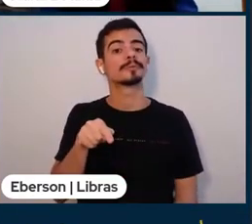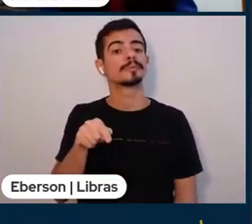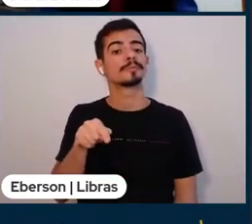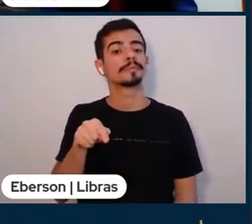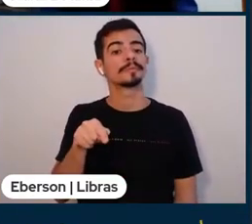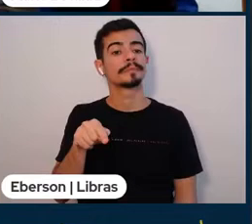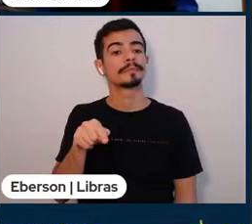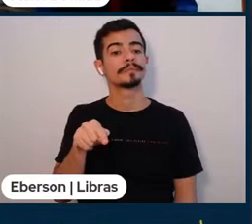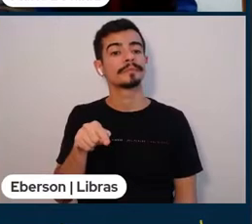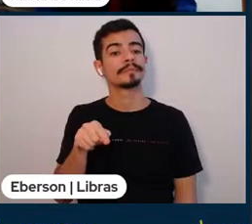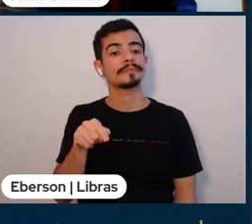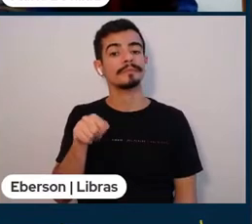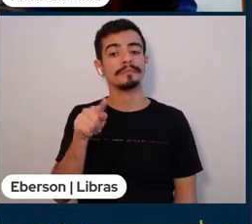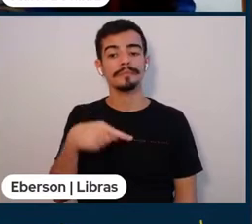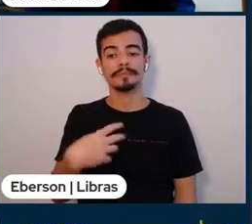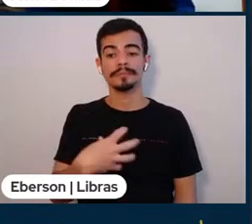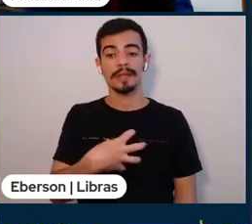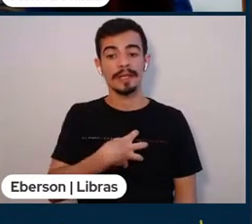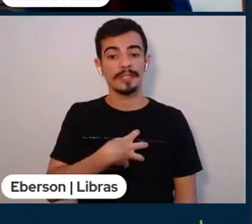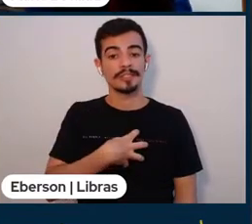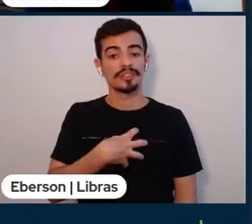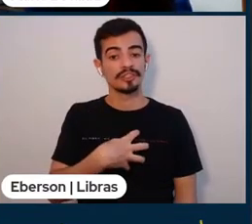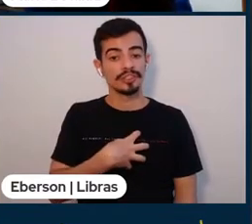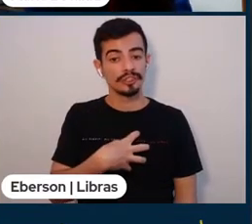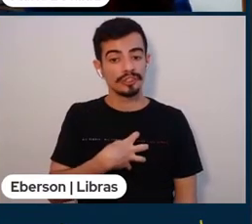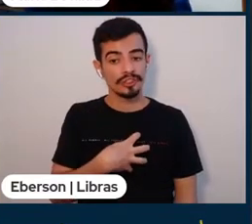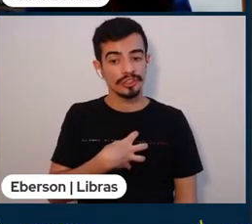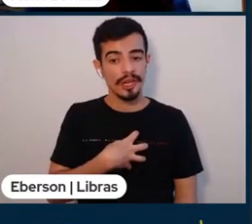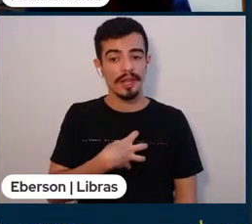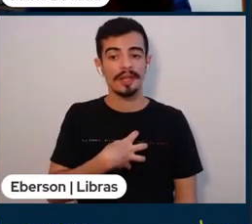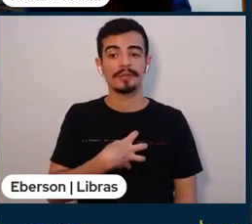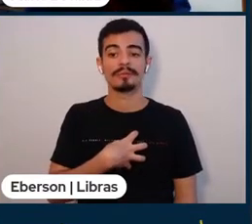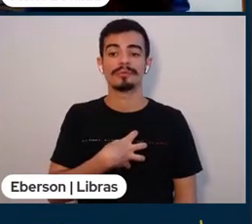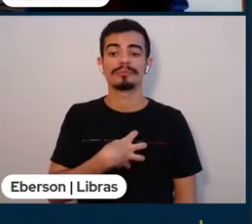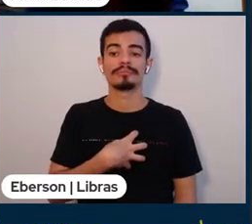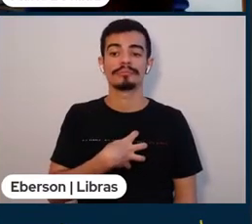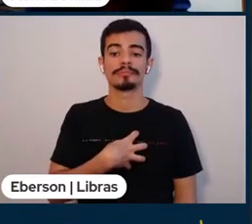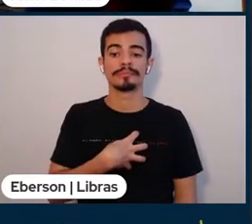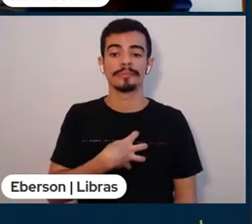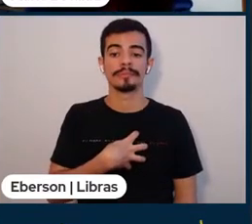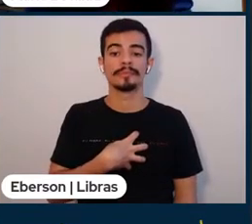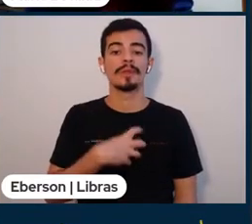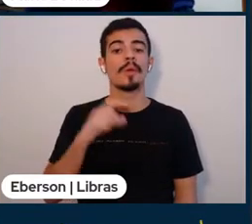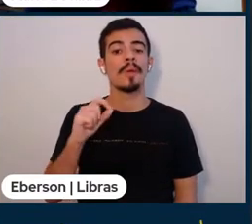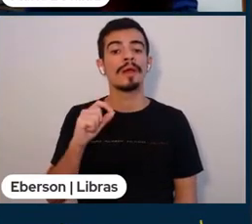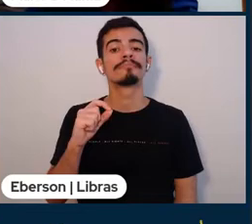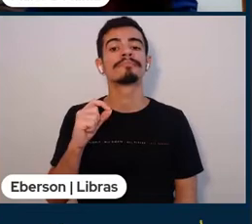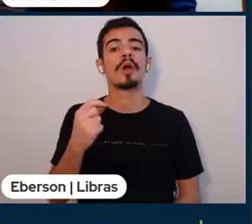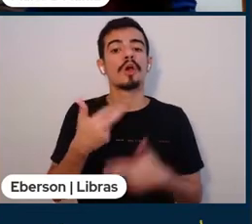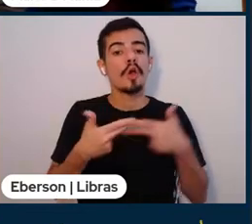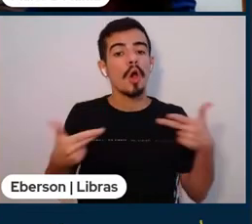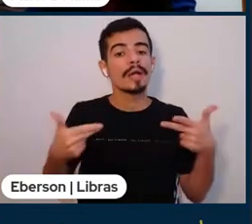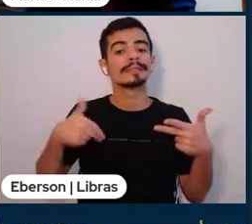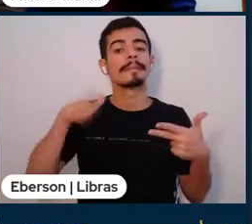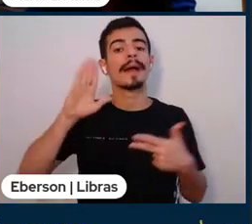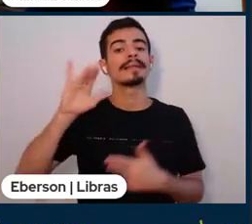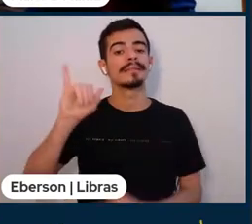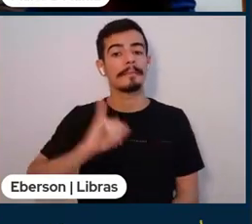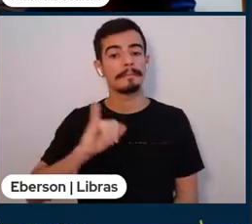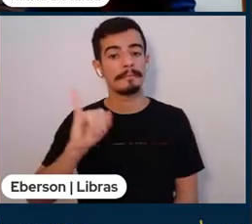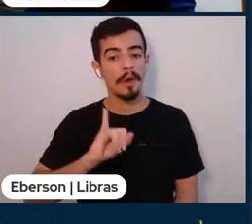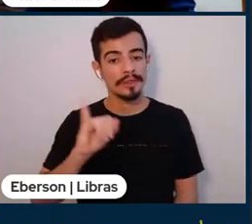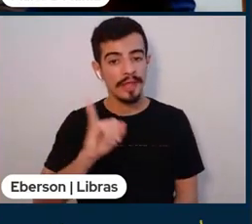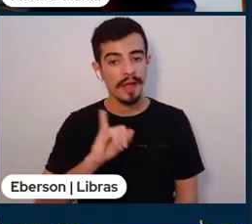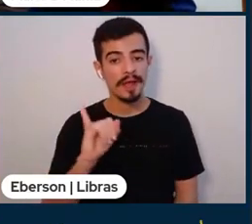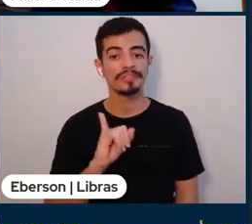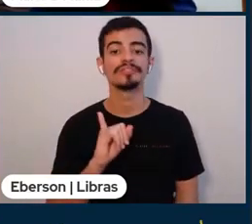um jeito de eu priorizar algumas coisas que eu tinha, que eram importantes para mim, e remoto era